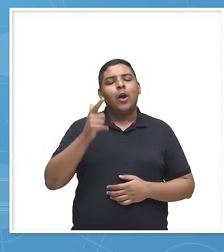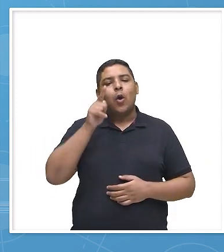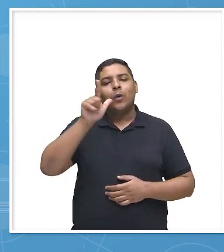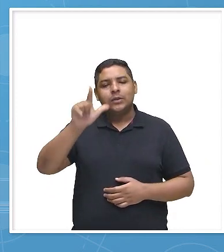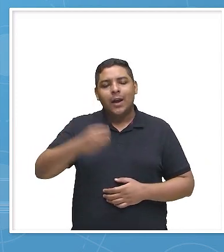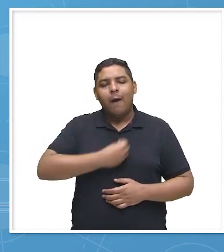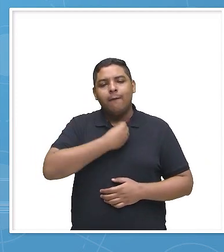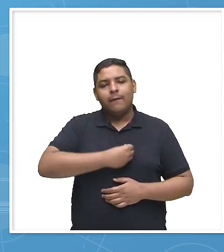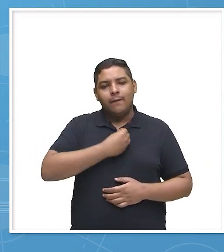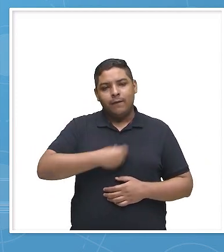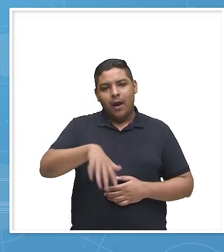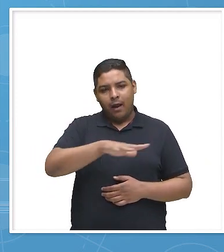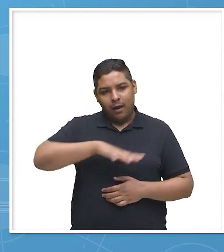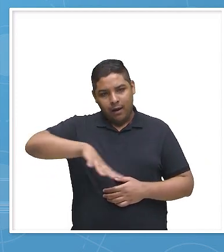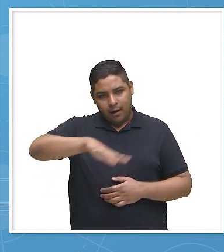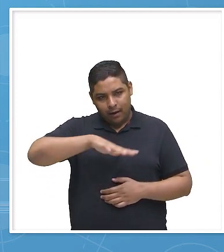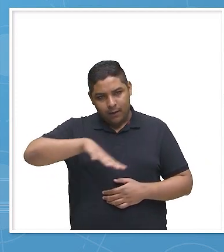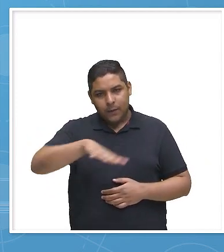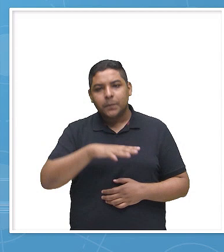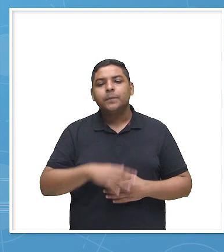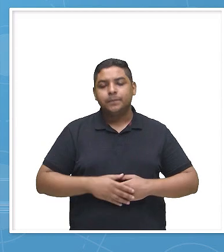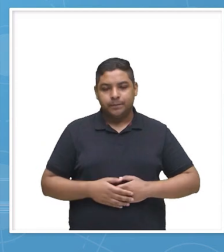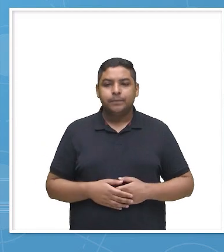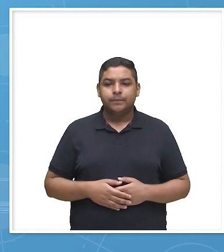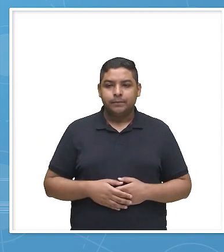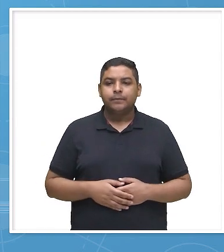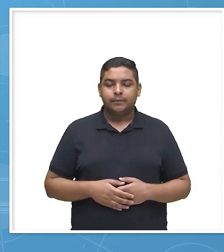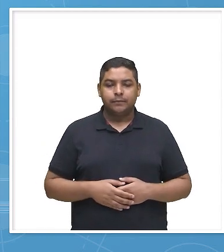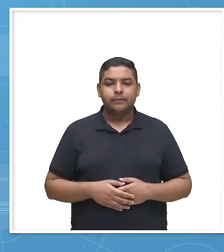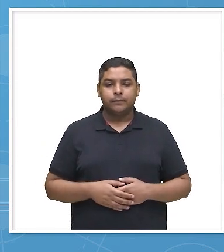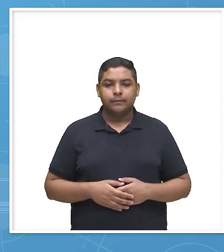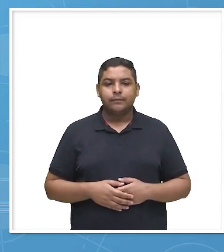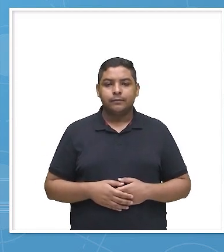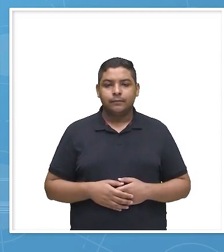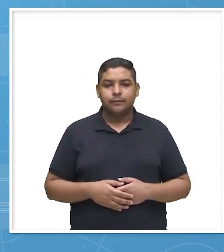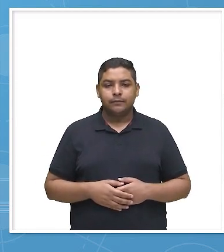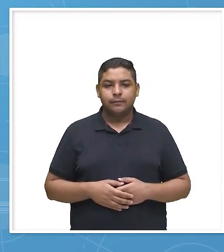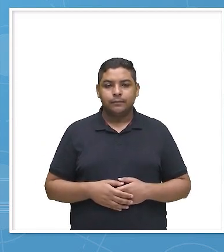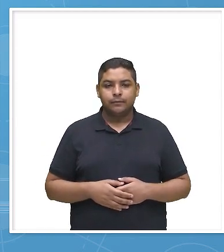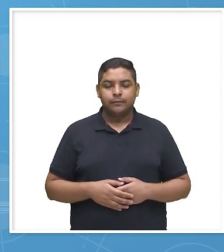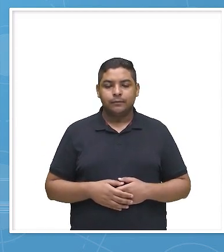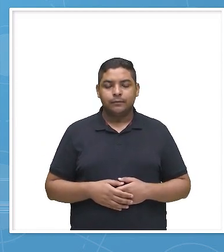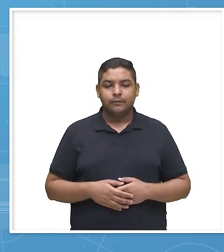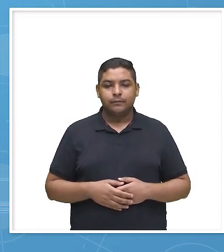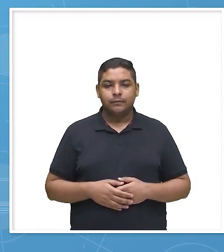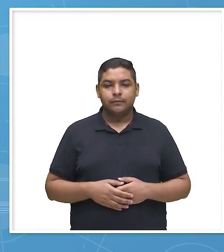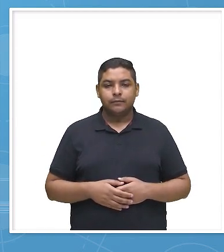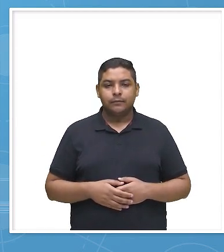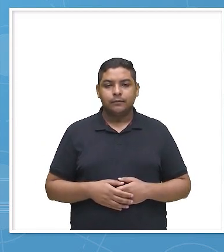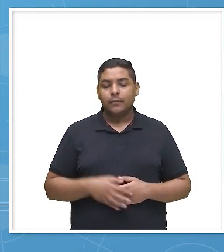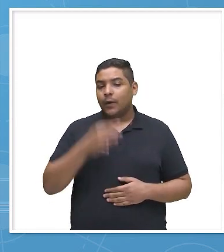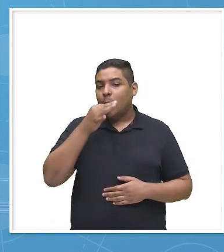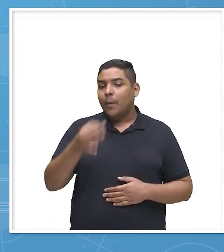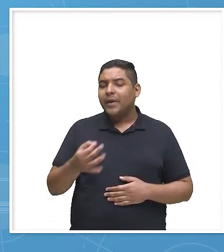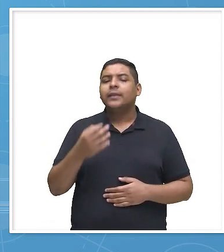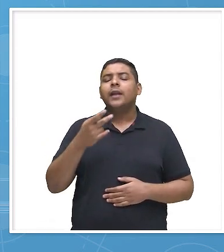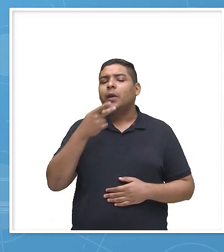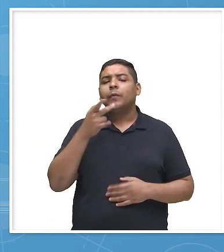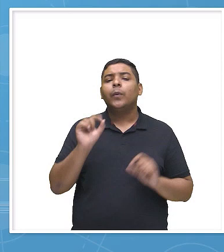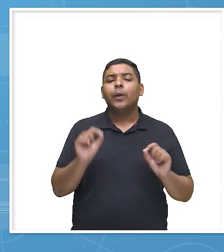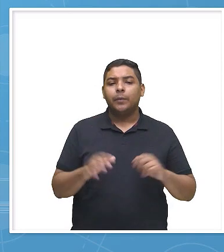em constante adaptação para sobreviver ao meio em que estão inseridas. Vamos lá ver o que o comentário fala para a